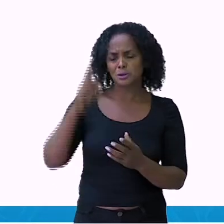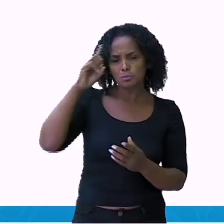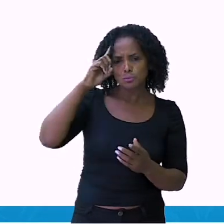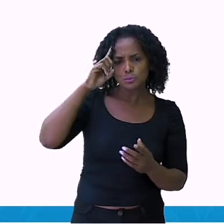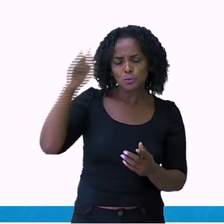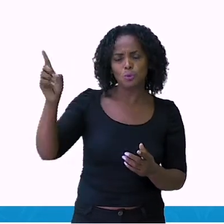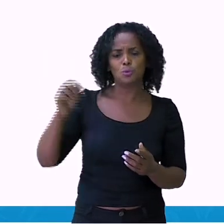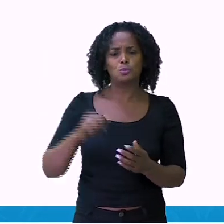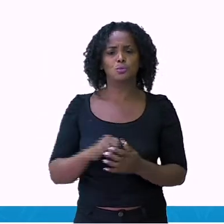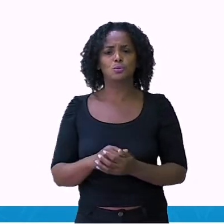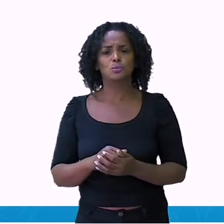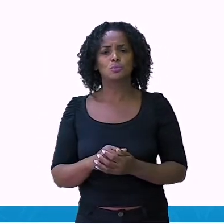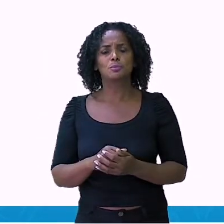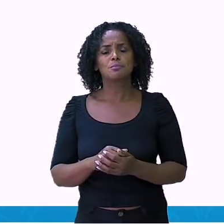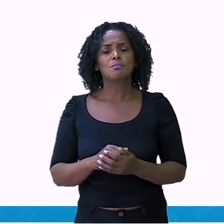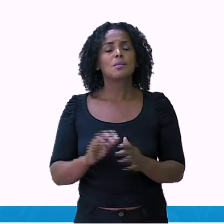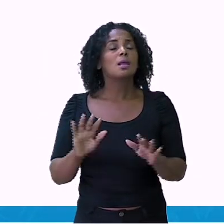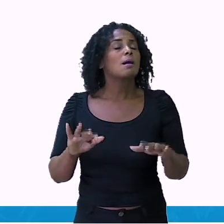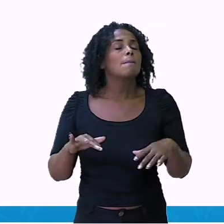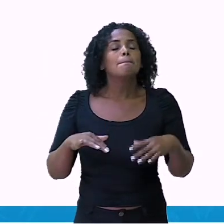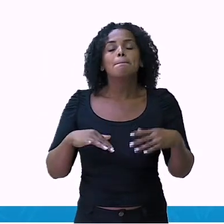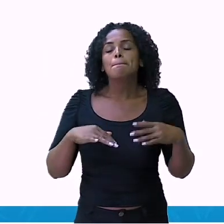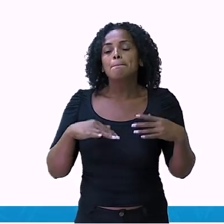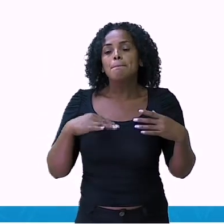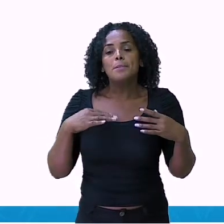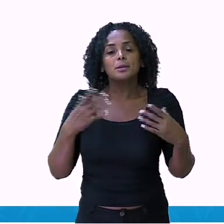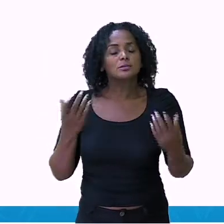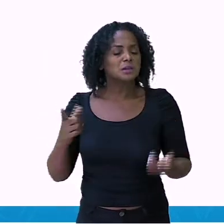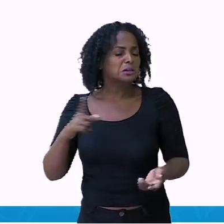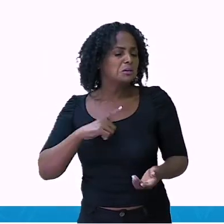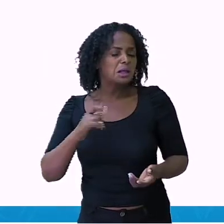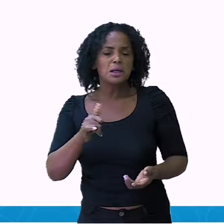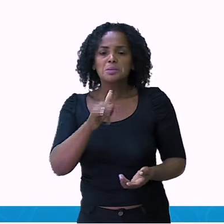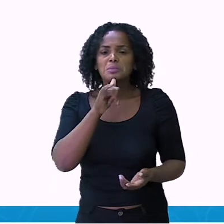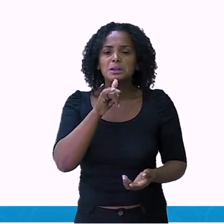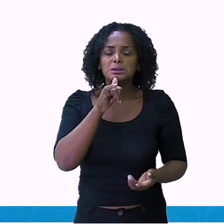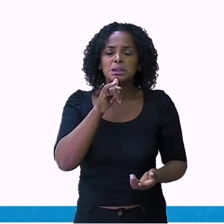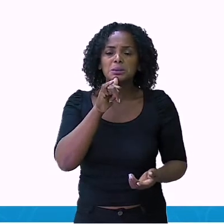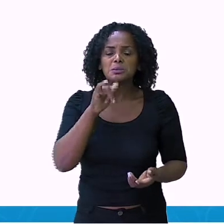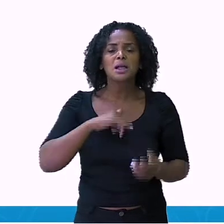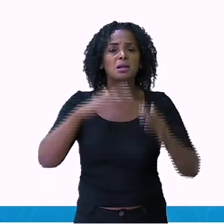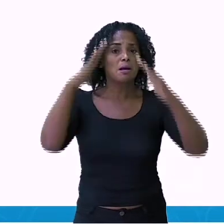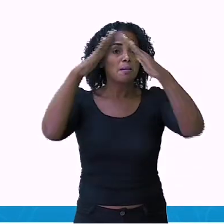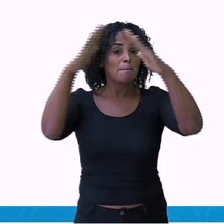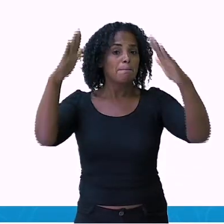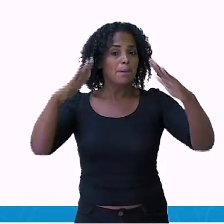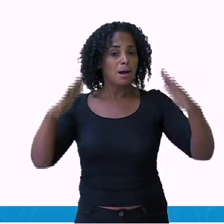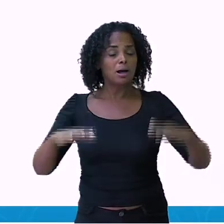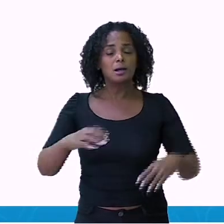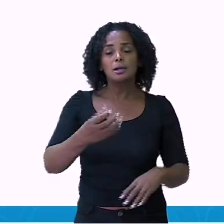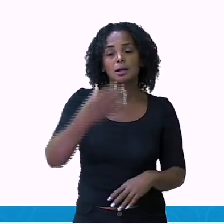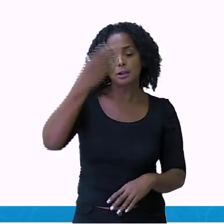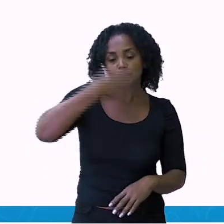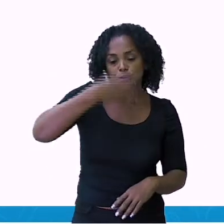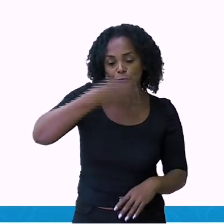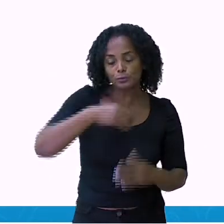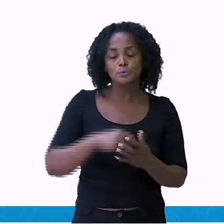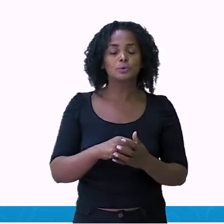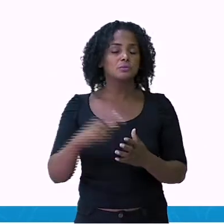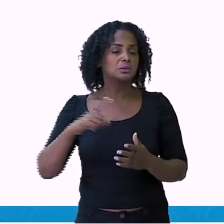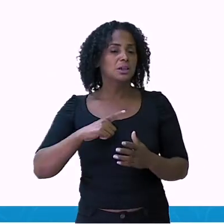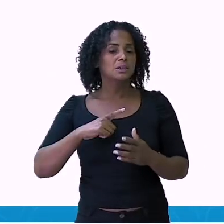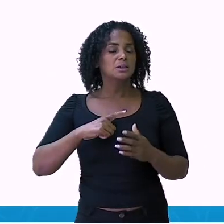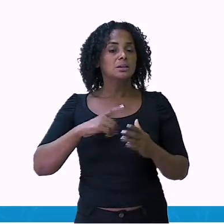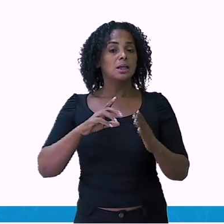daquele estabelecimento. Então, mesmo que você tenha aqui, ó, por exemplo, uma pequena barraca de fruta, que você tenha uma padaria,